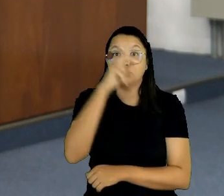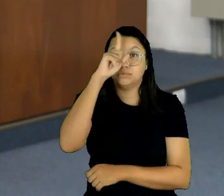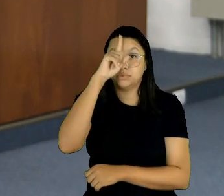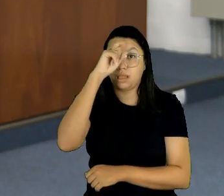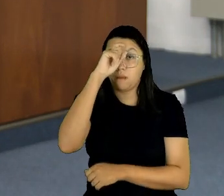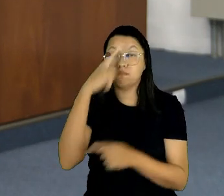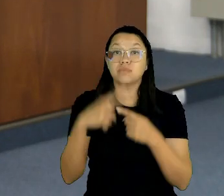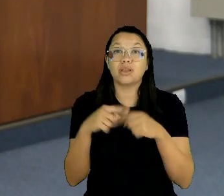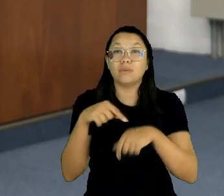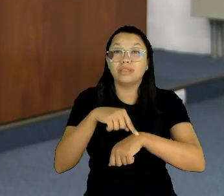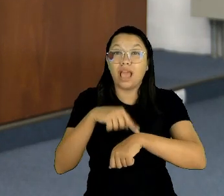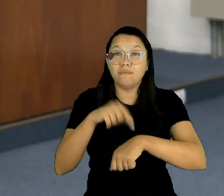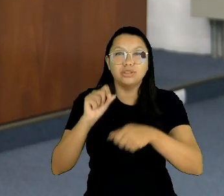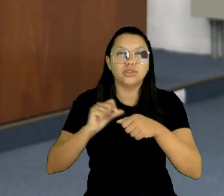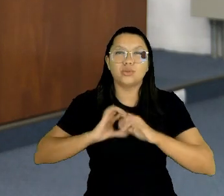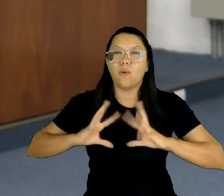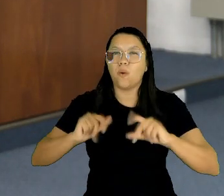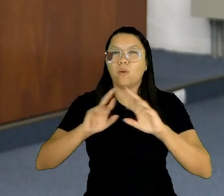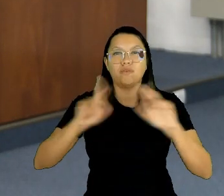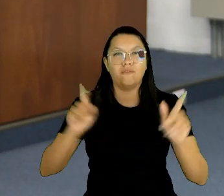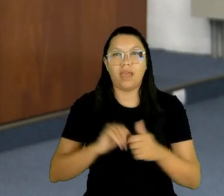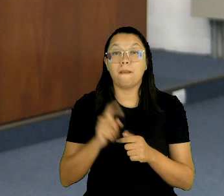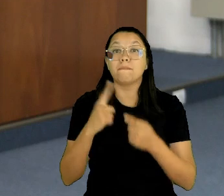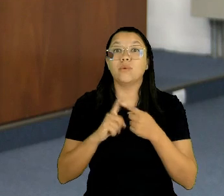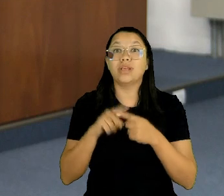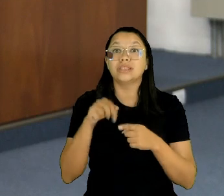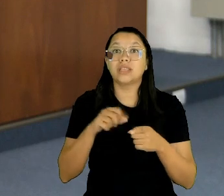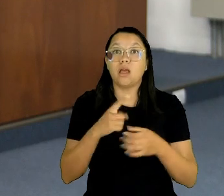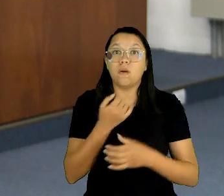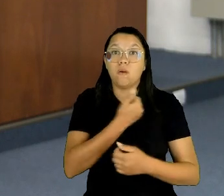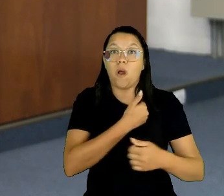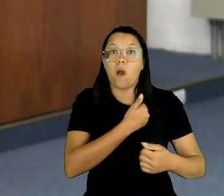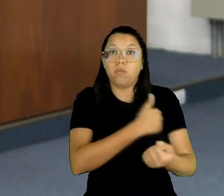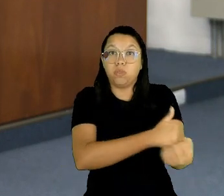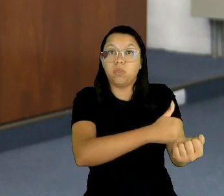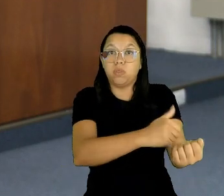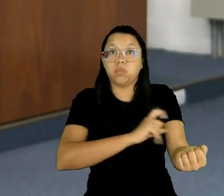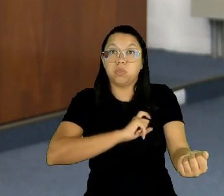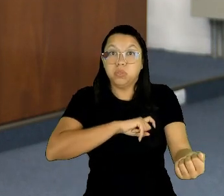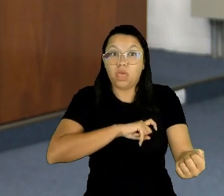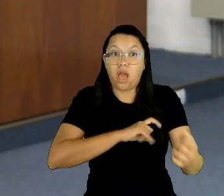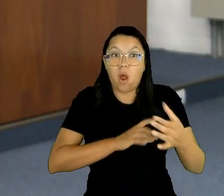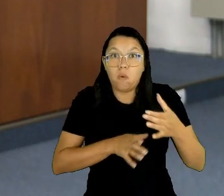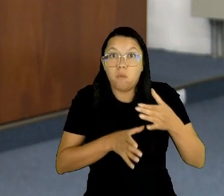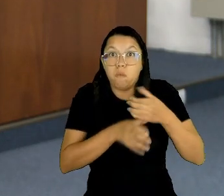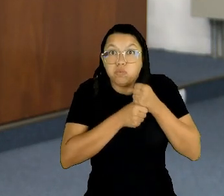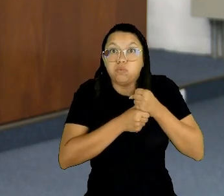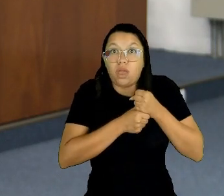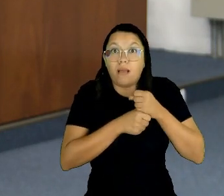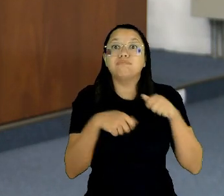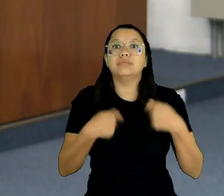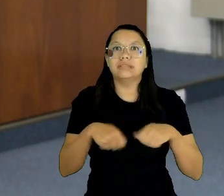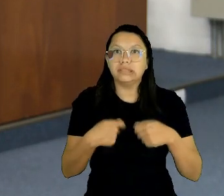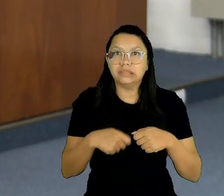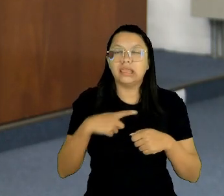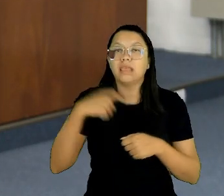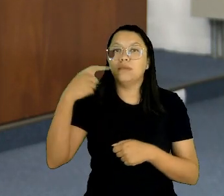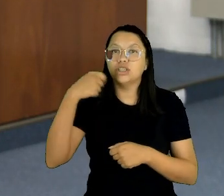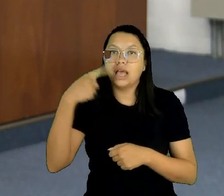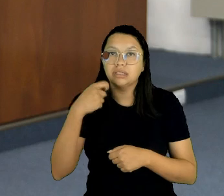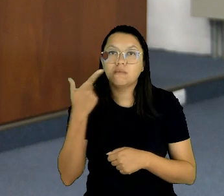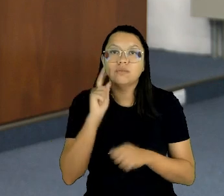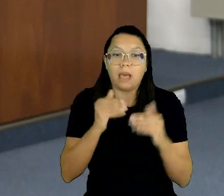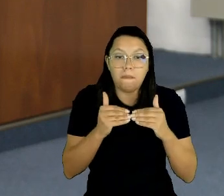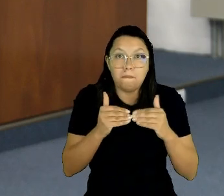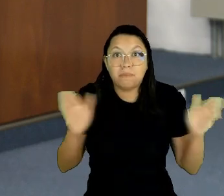encaminhar esse paciente para o hospital, porque tempo ali faz a diferença. Porque se fechou uma artéria do sistema nervoso central, tem algumas medicações ou procedimentos que a